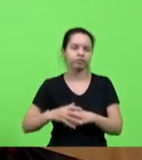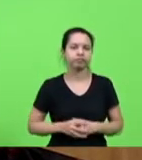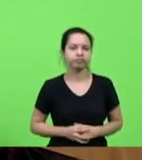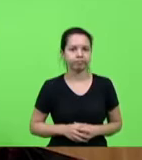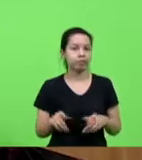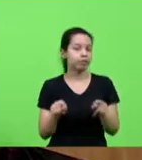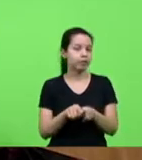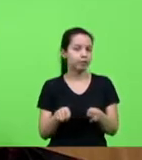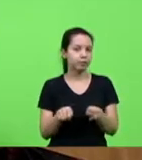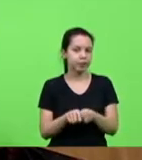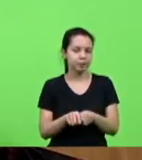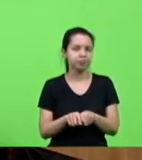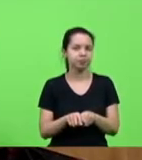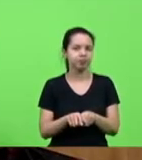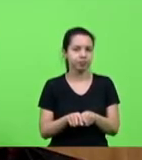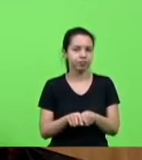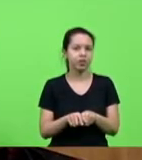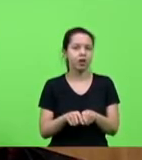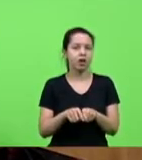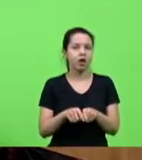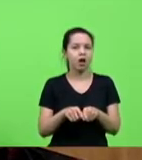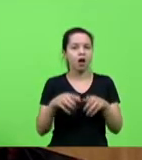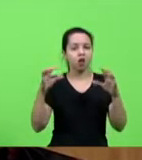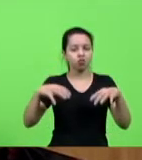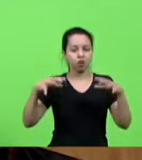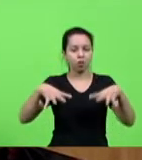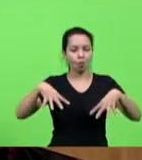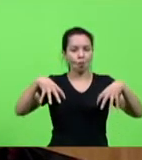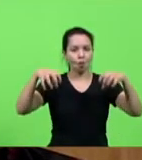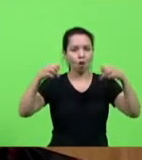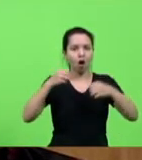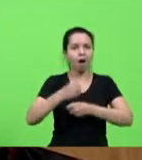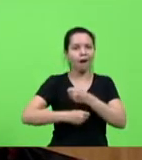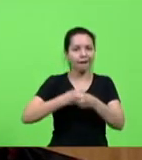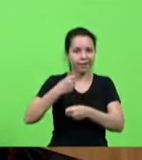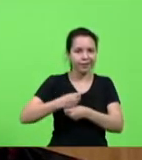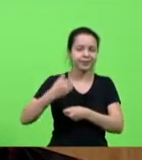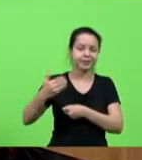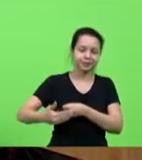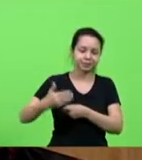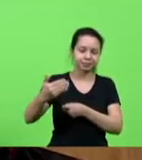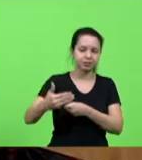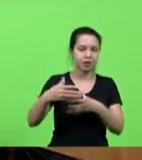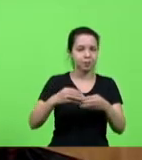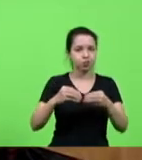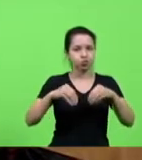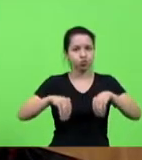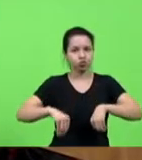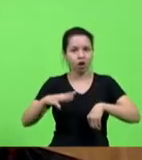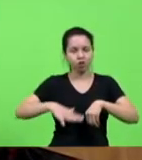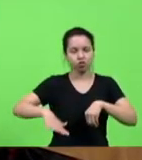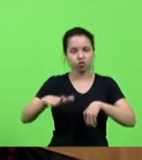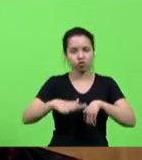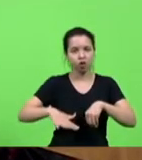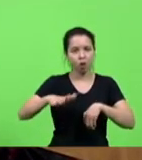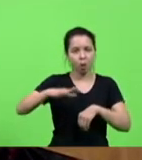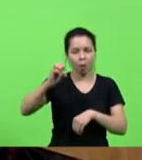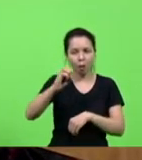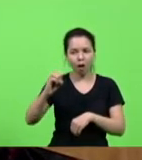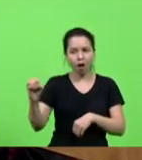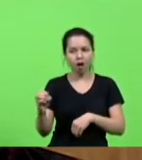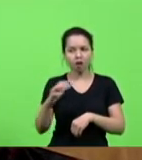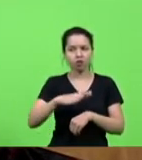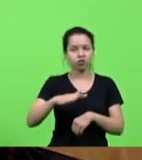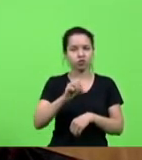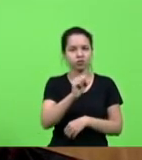também a estiagem, que ano a ano tem prejudicado muito a região do Meio Oeste, Oeste Catarinense